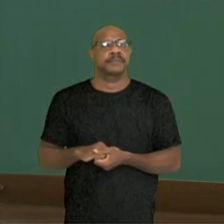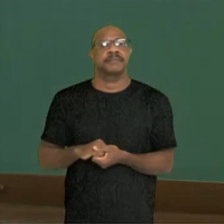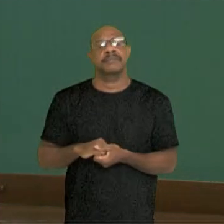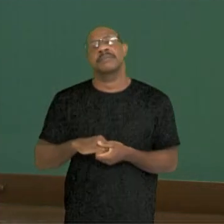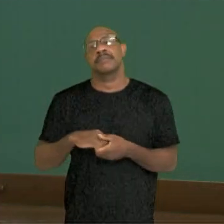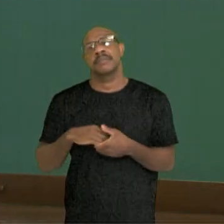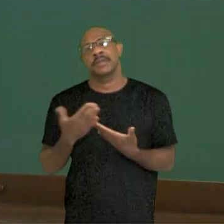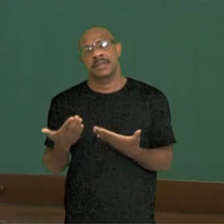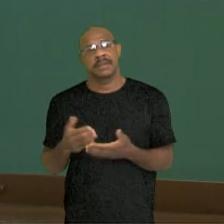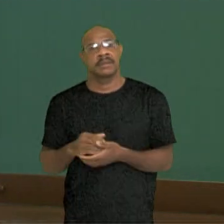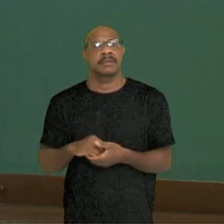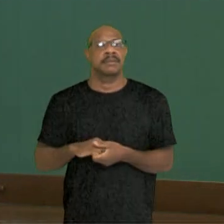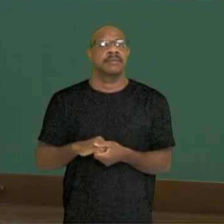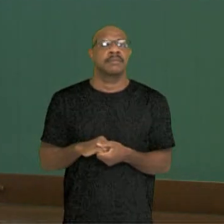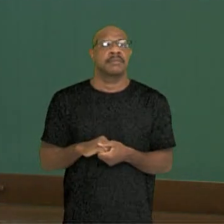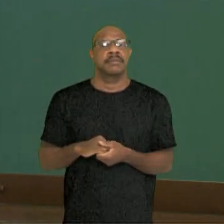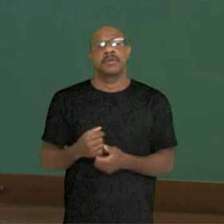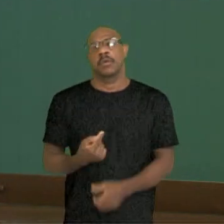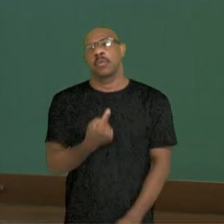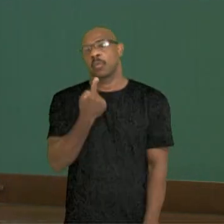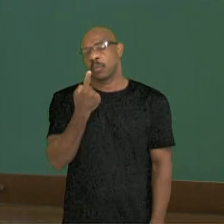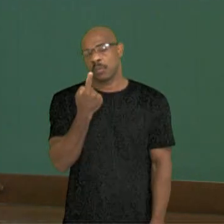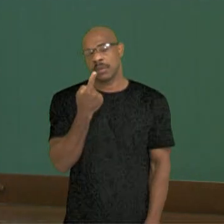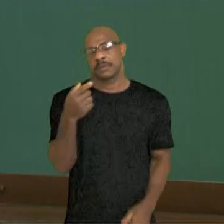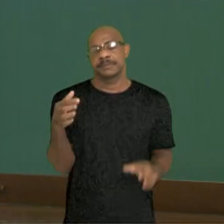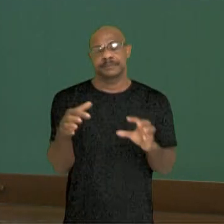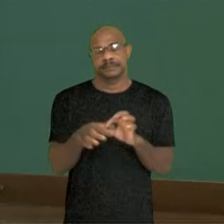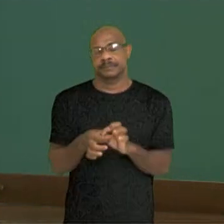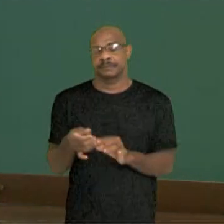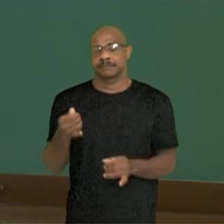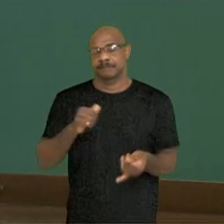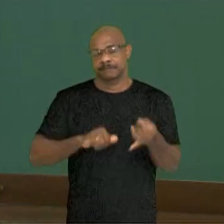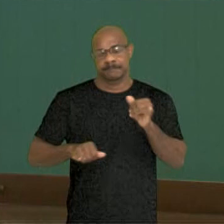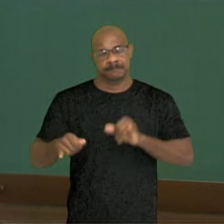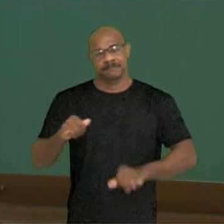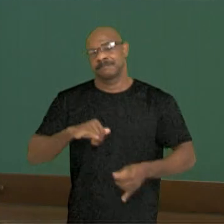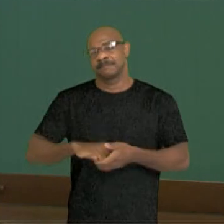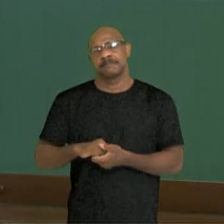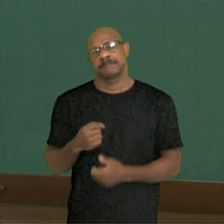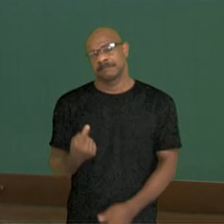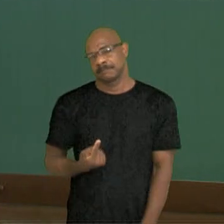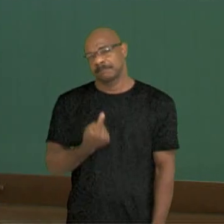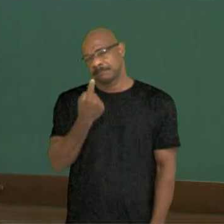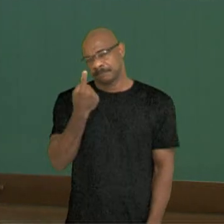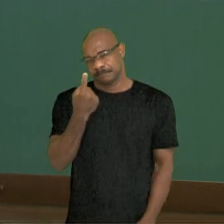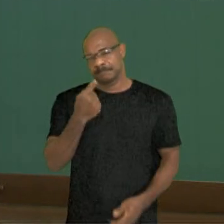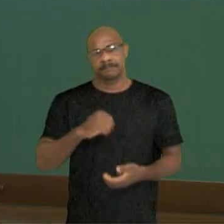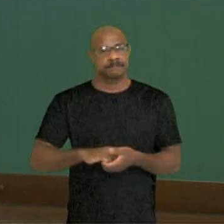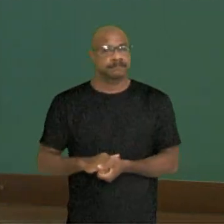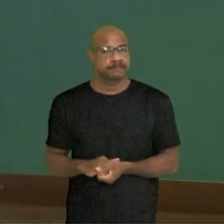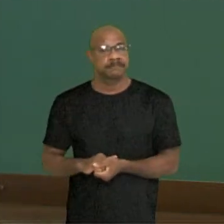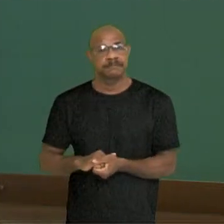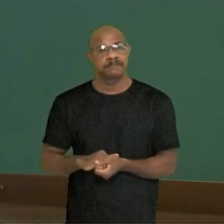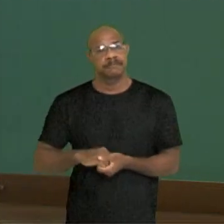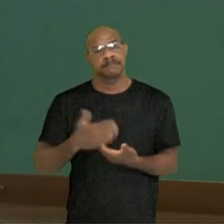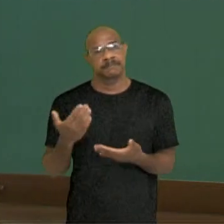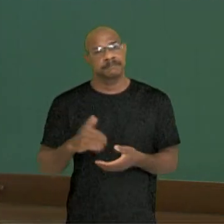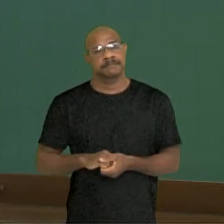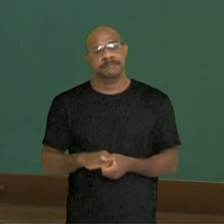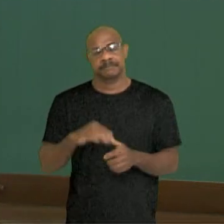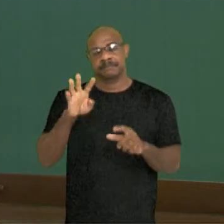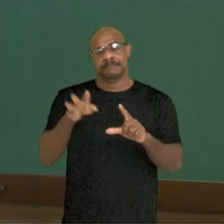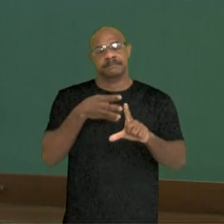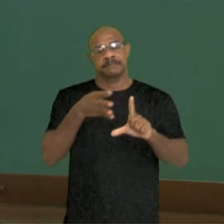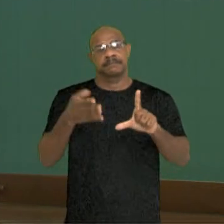é cola química, uma ligação química apenas, uma única ligação química. Então, mediante a